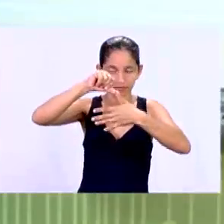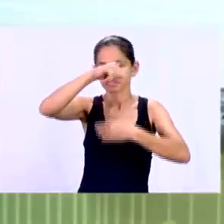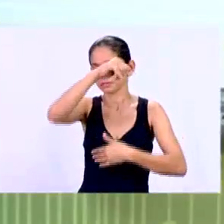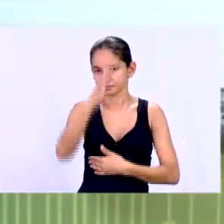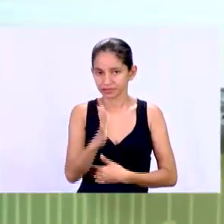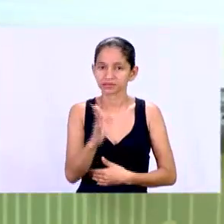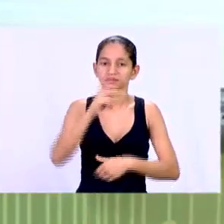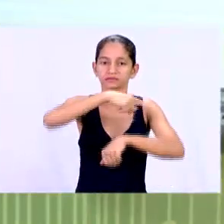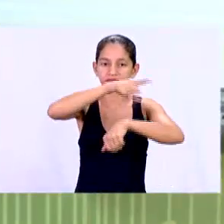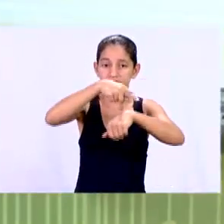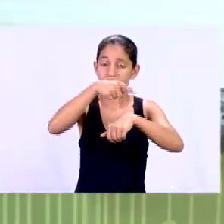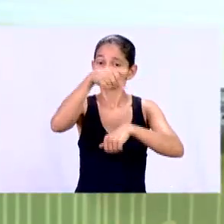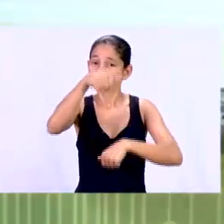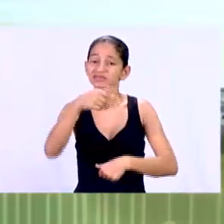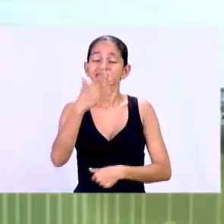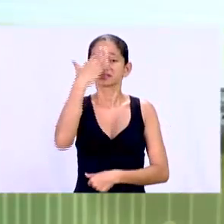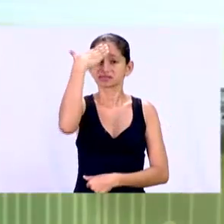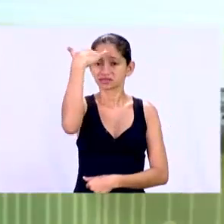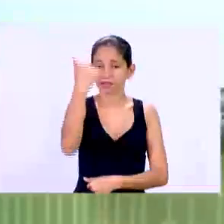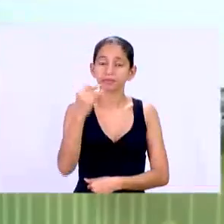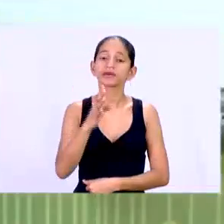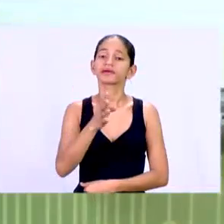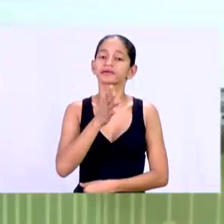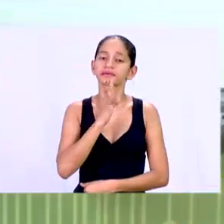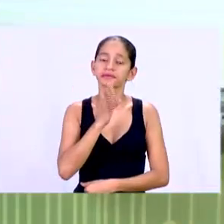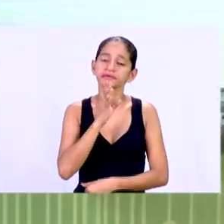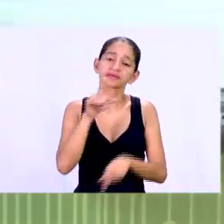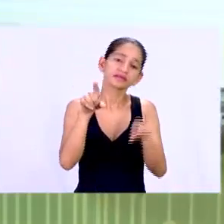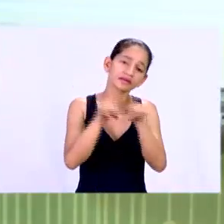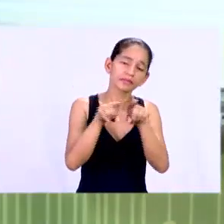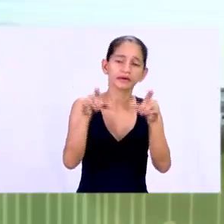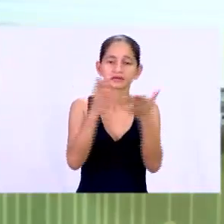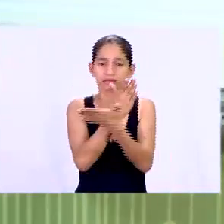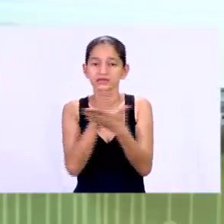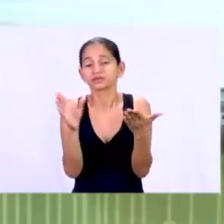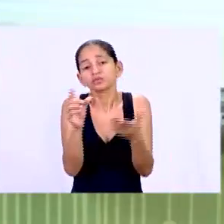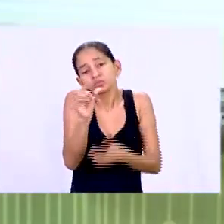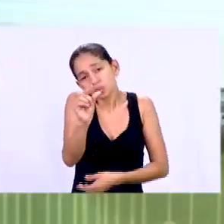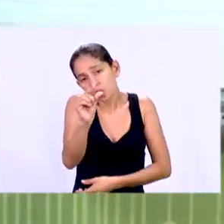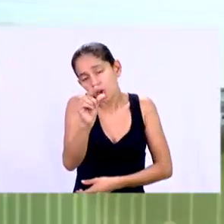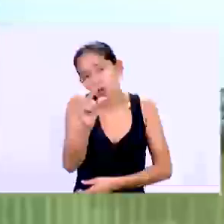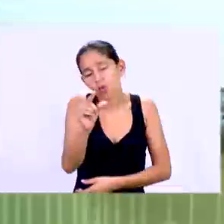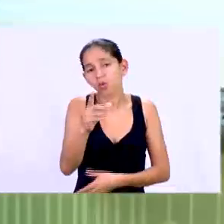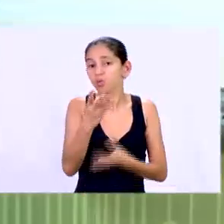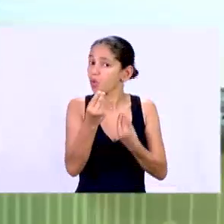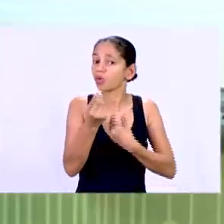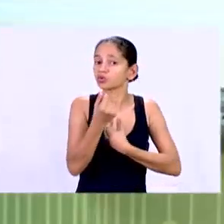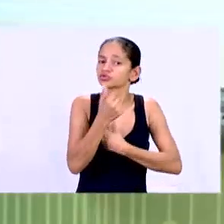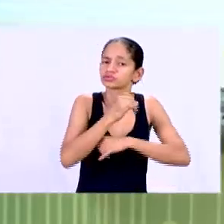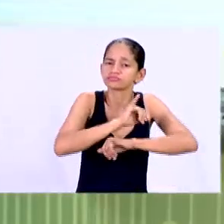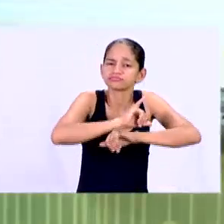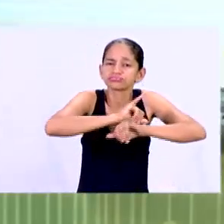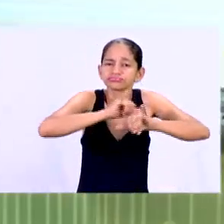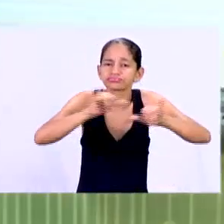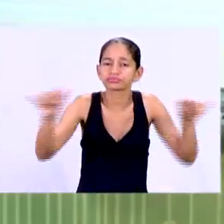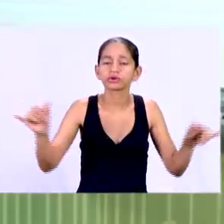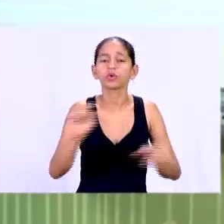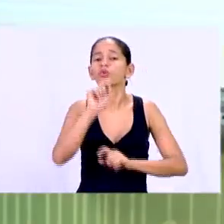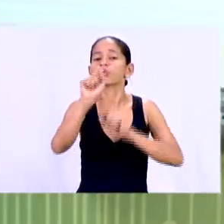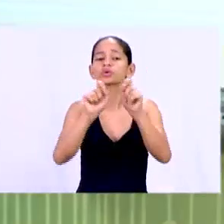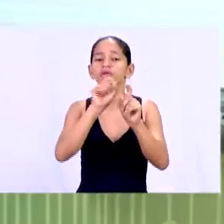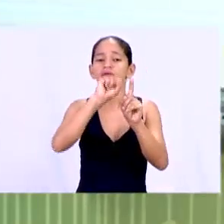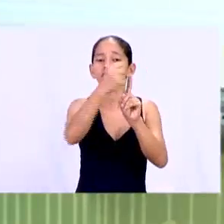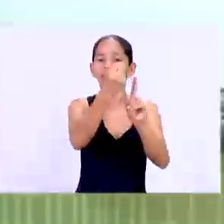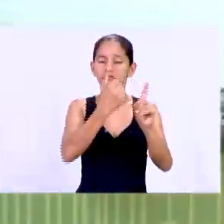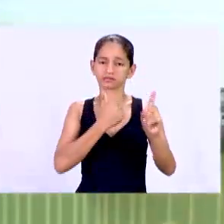gente possa superar, né? Pelo menos em parte ou em grande parte, essa exclusão social